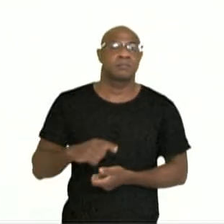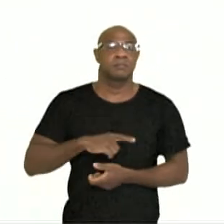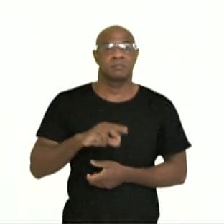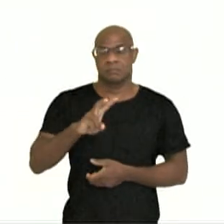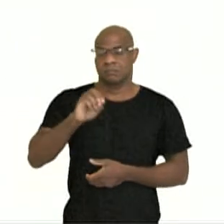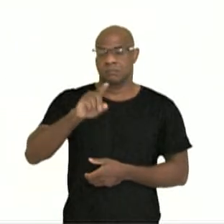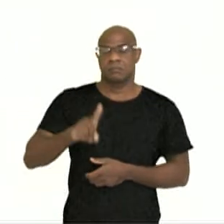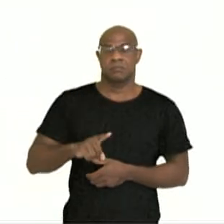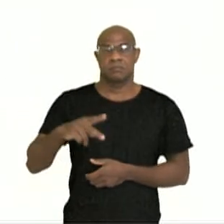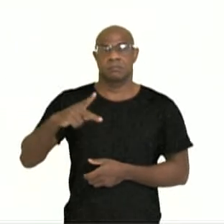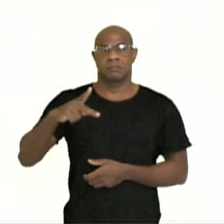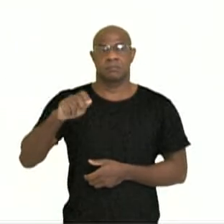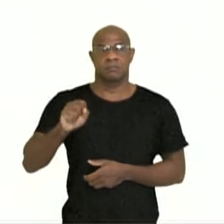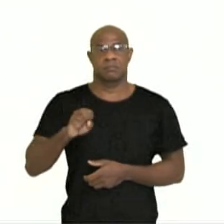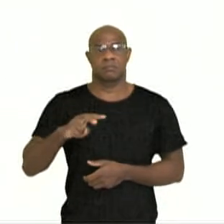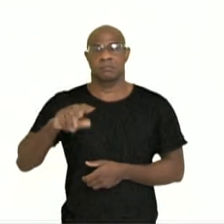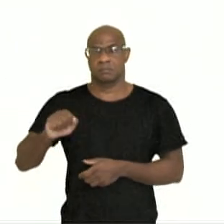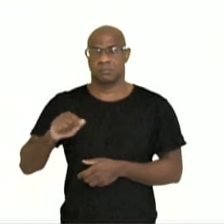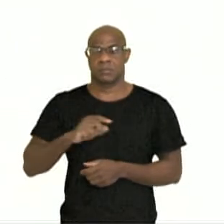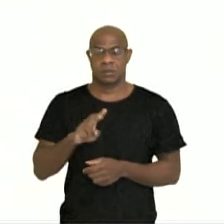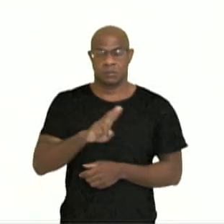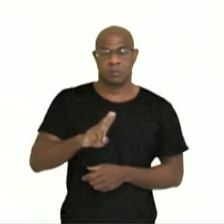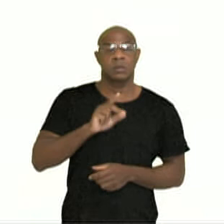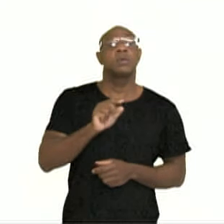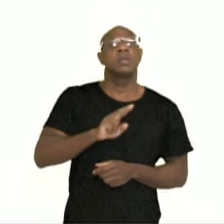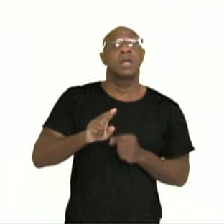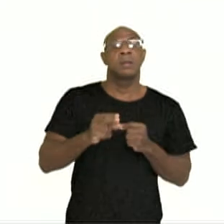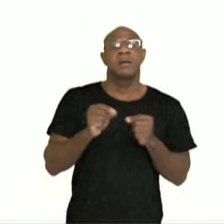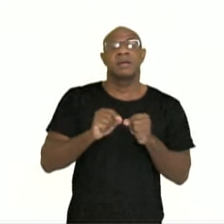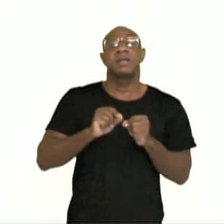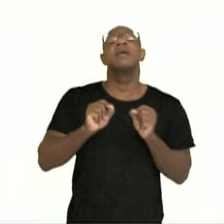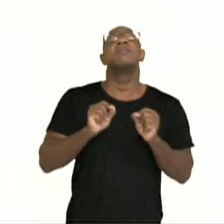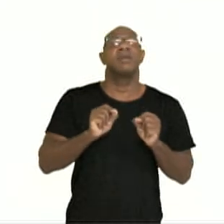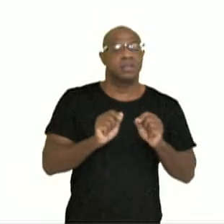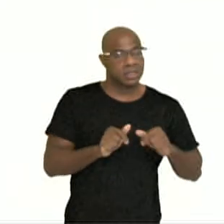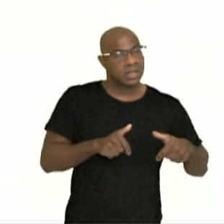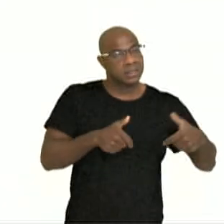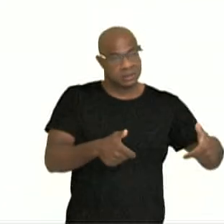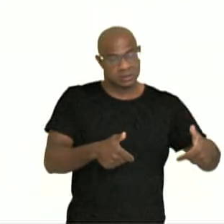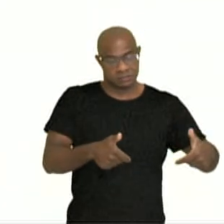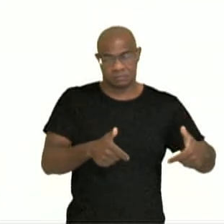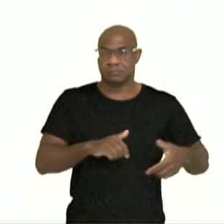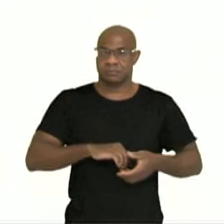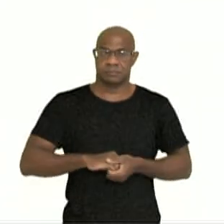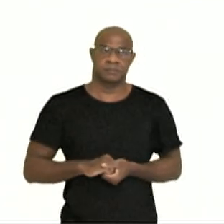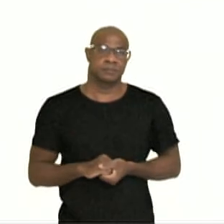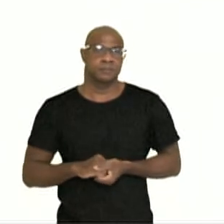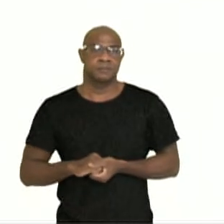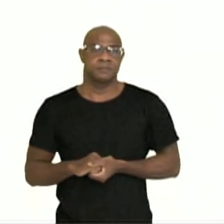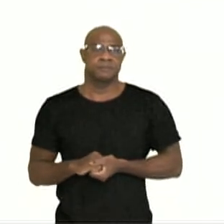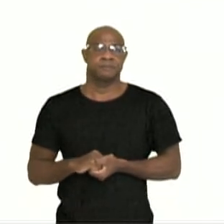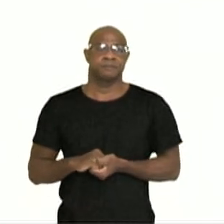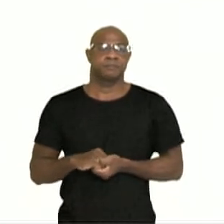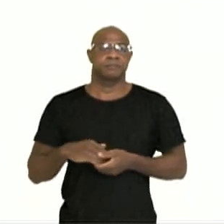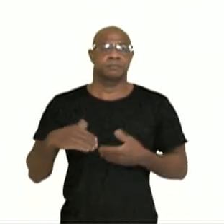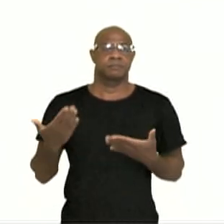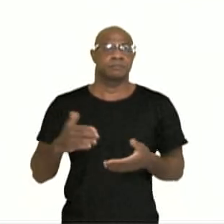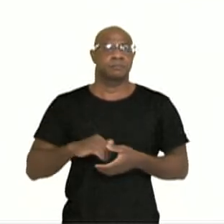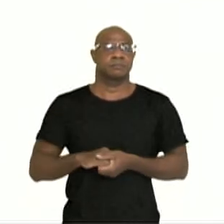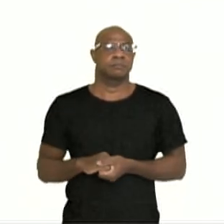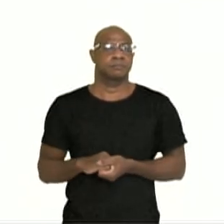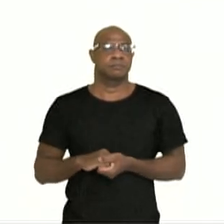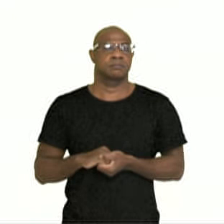na ação. Quem fez a ação é desconhecido ou não é mencionado, tá ok? Por algum motivo. Tá ok? Revisando